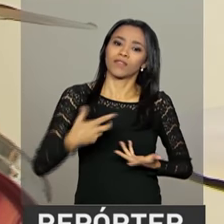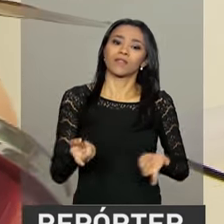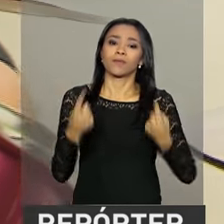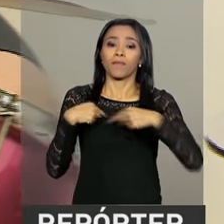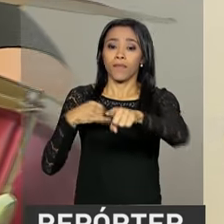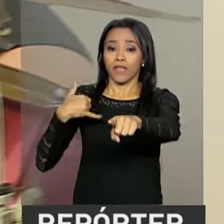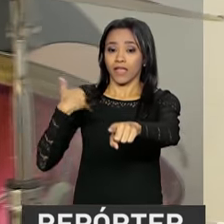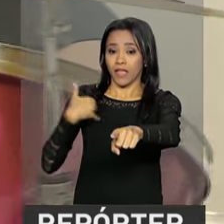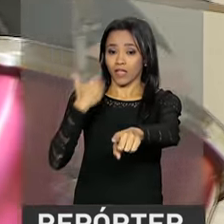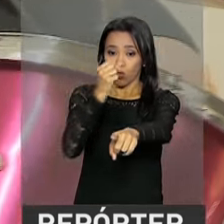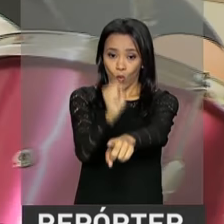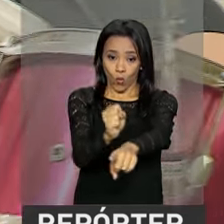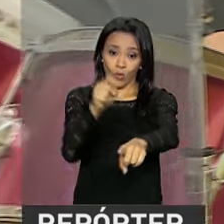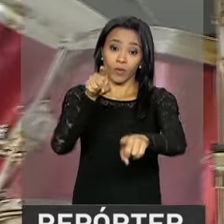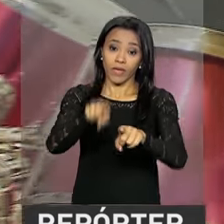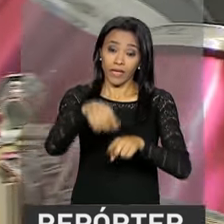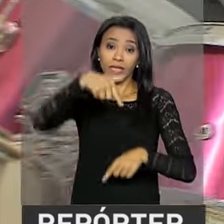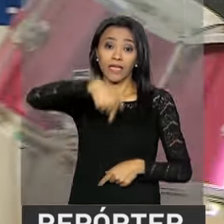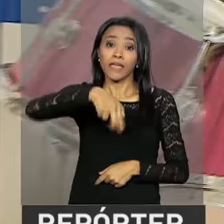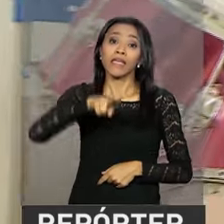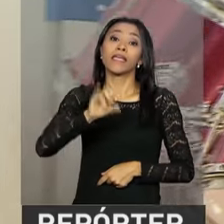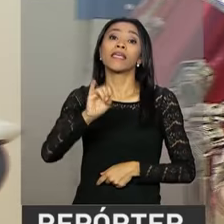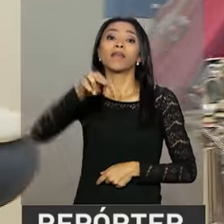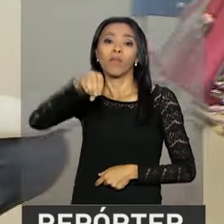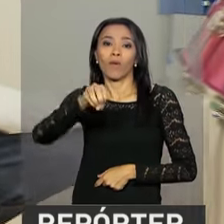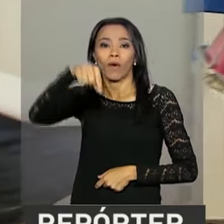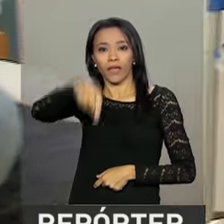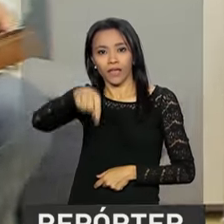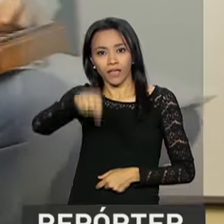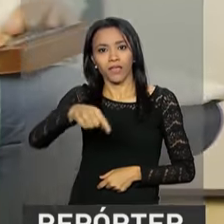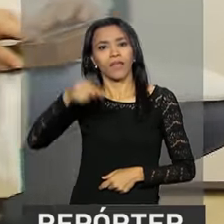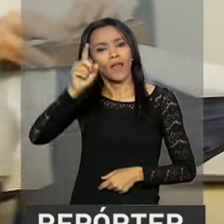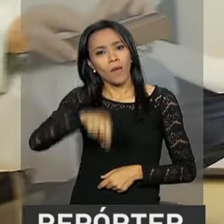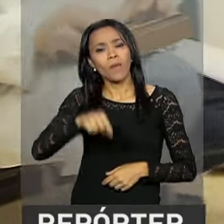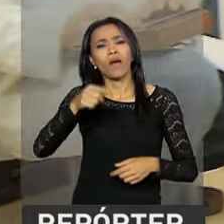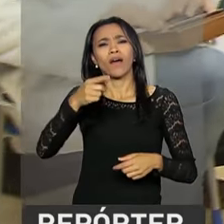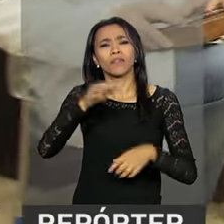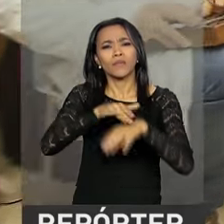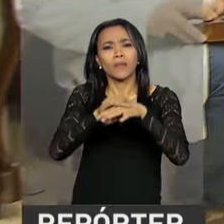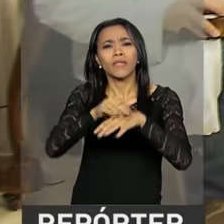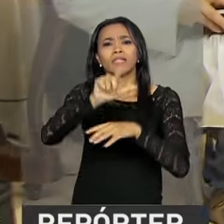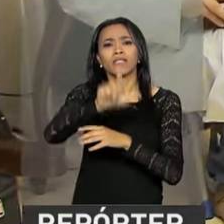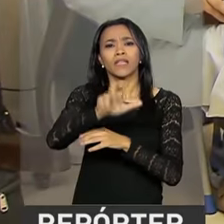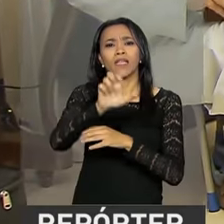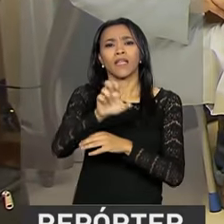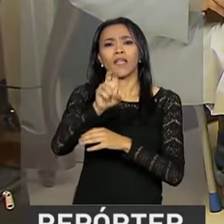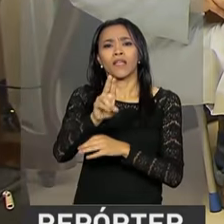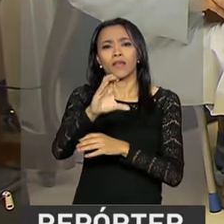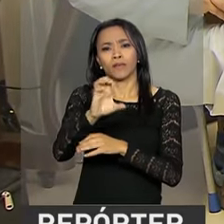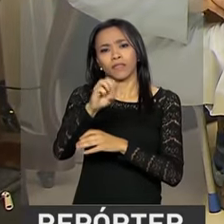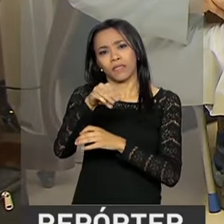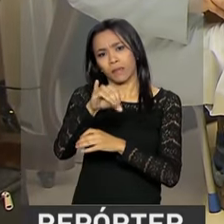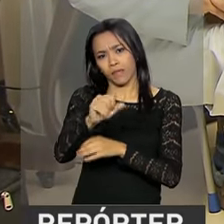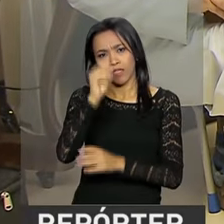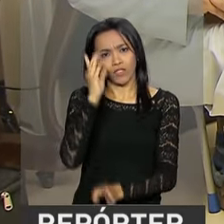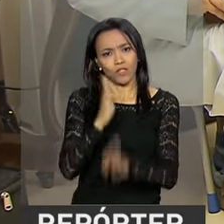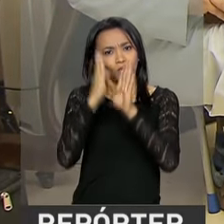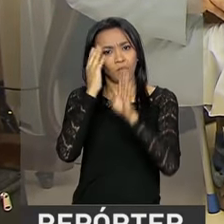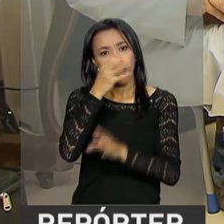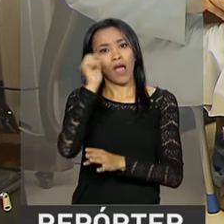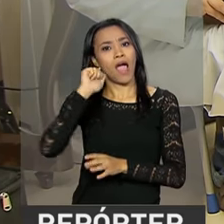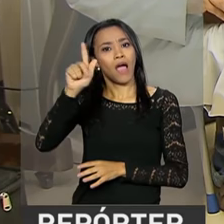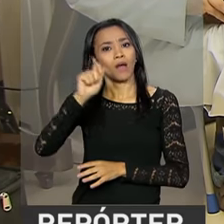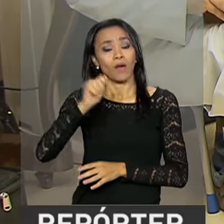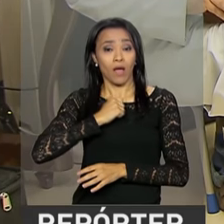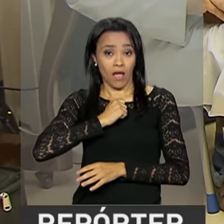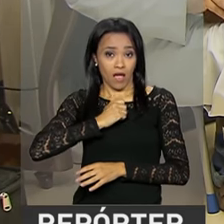8 anos e faz quimioterapia aqui no Hospital da Criança para tratar uma leucemia que descobriu em agosto do ano passado. De todos os remédios que